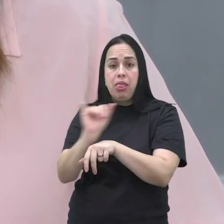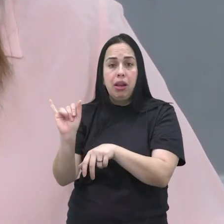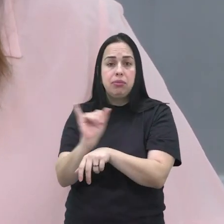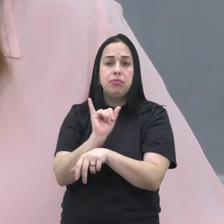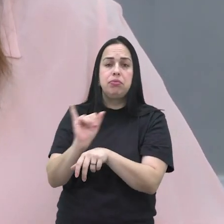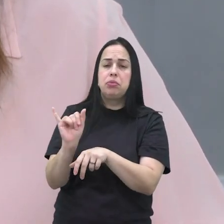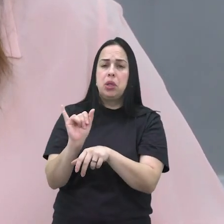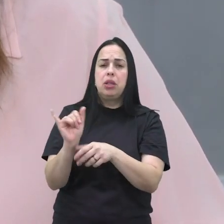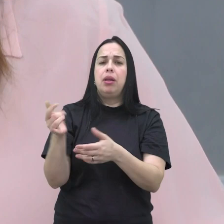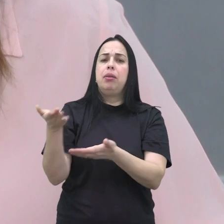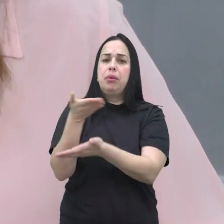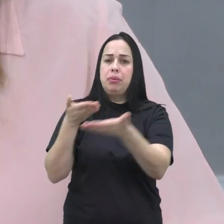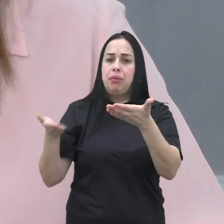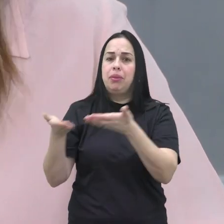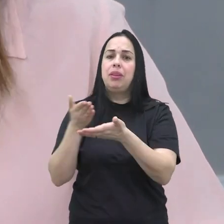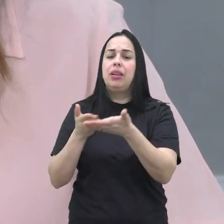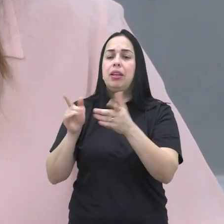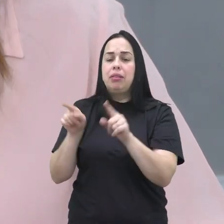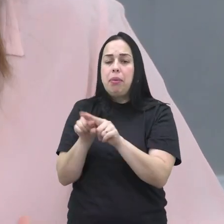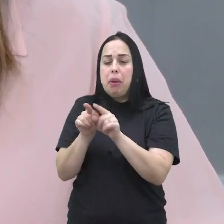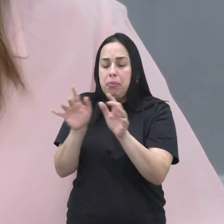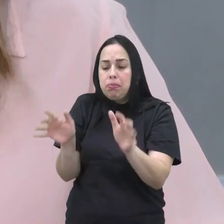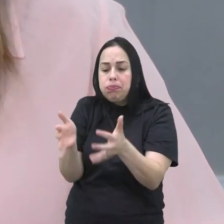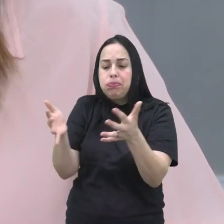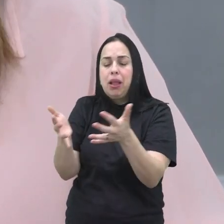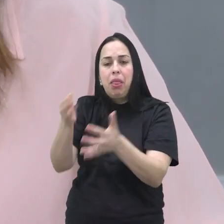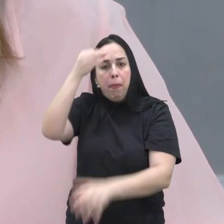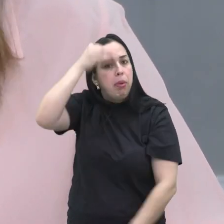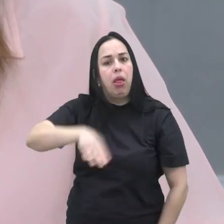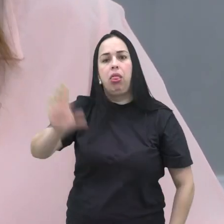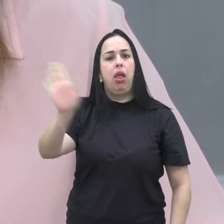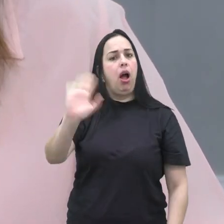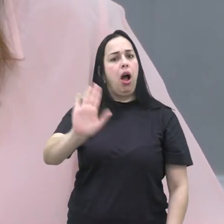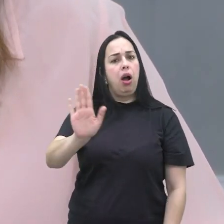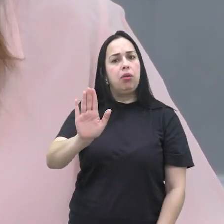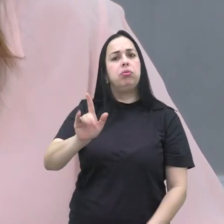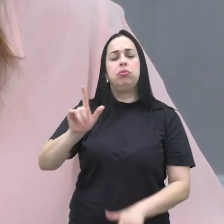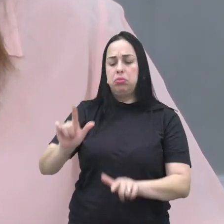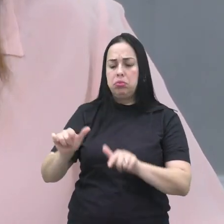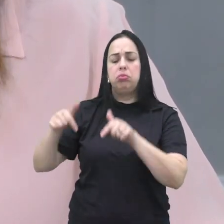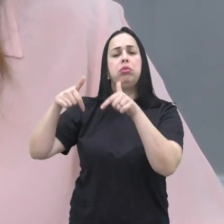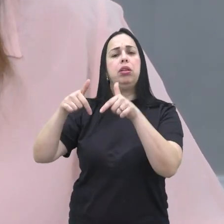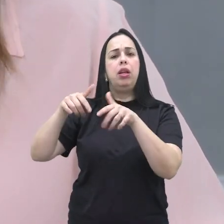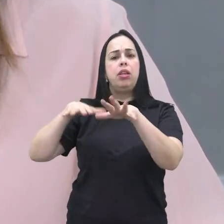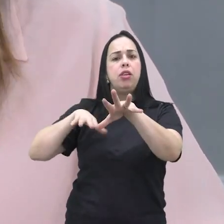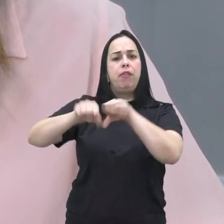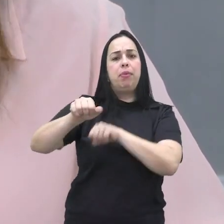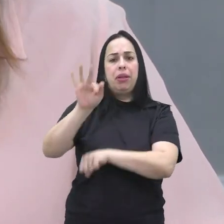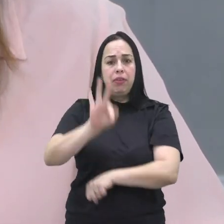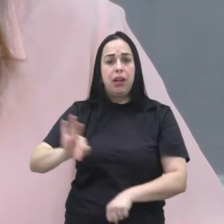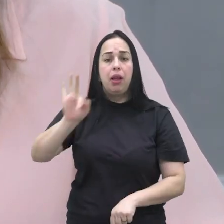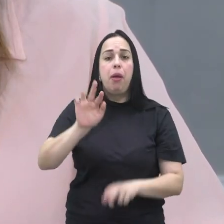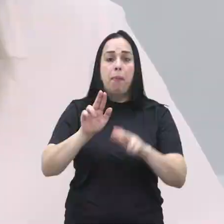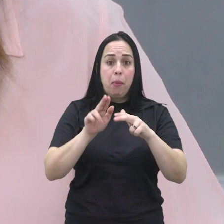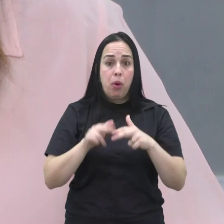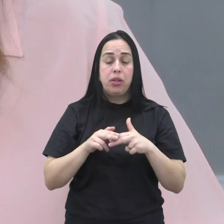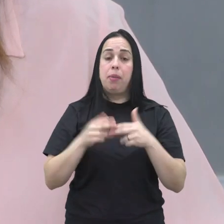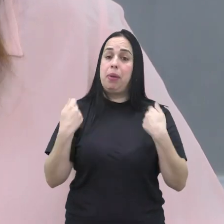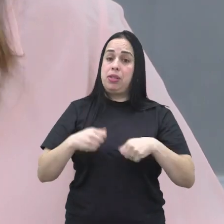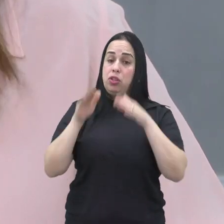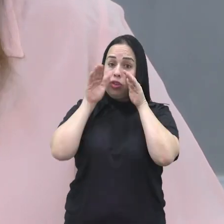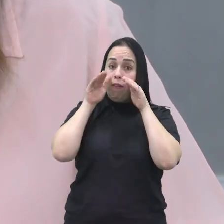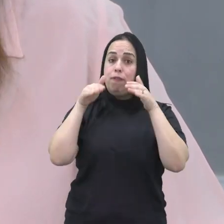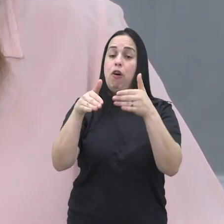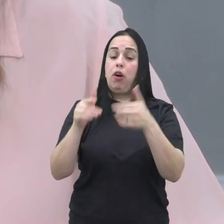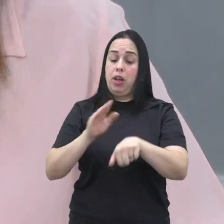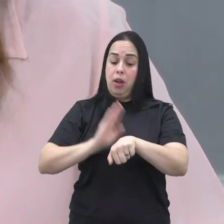de ferramentas de integração e de estímulo para esse aluno não desistir, de uma pessoa se graduar na faculdade. Então você tem que